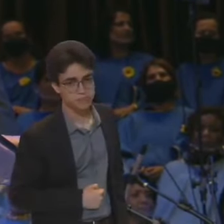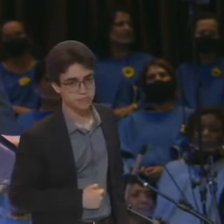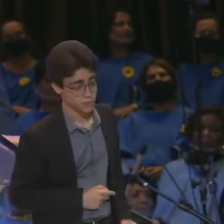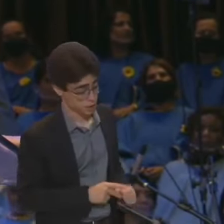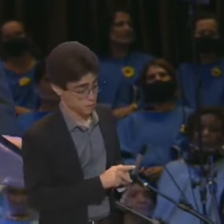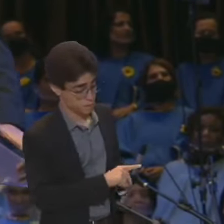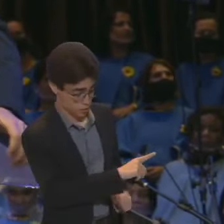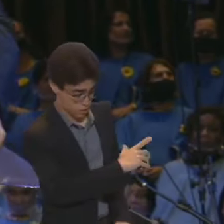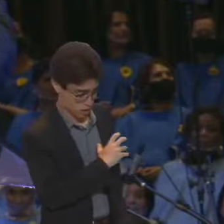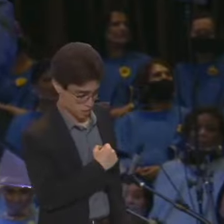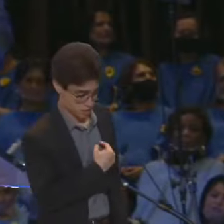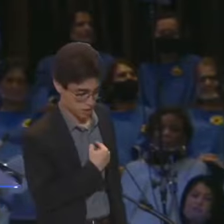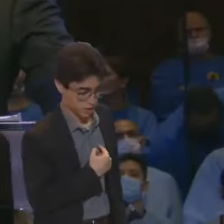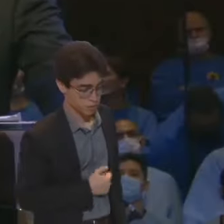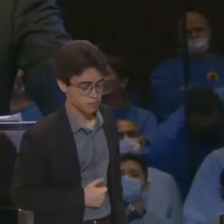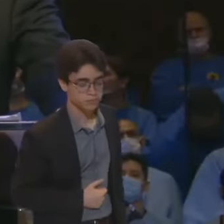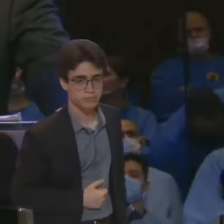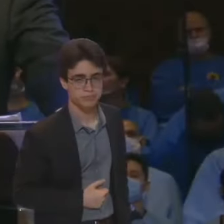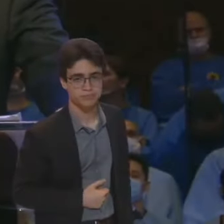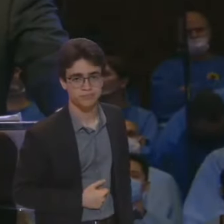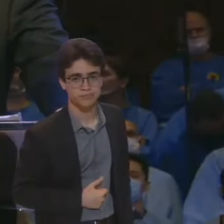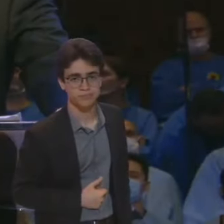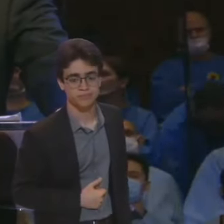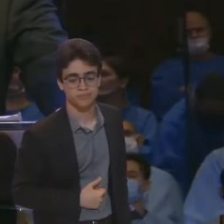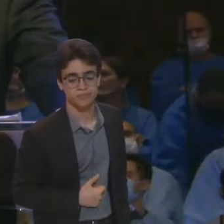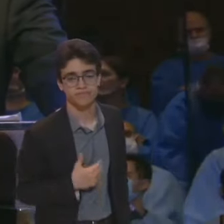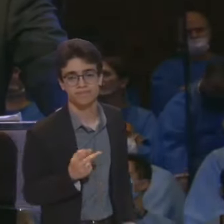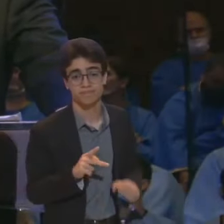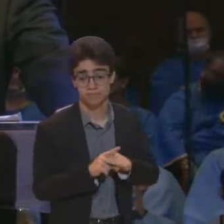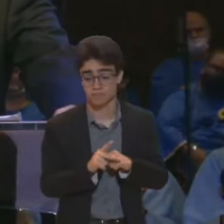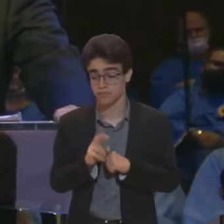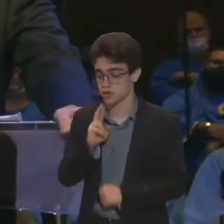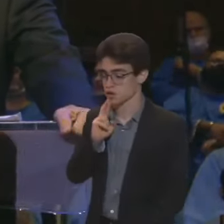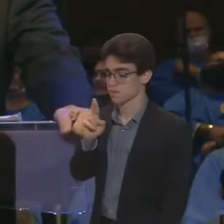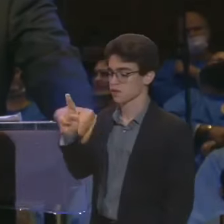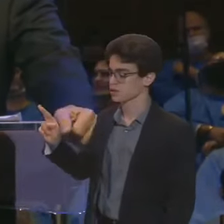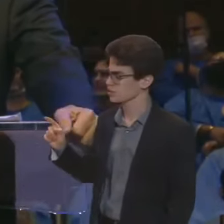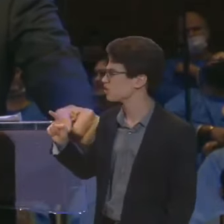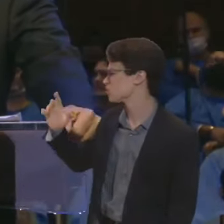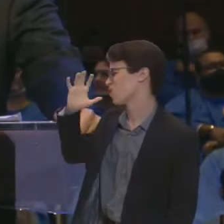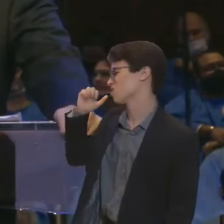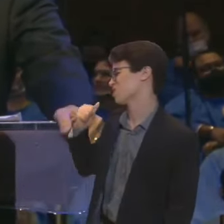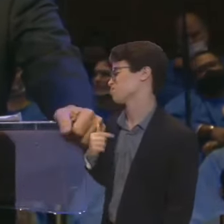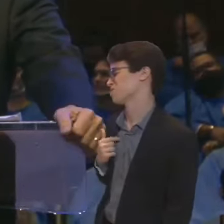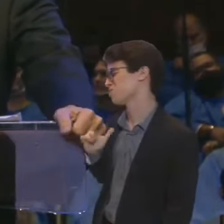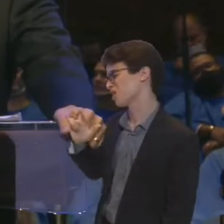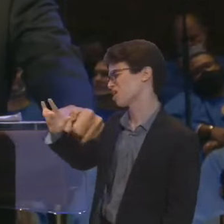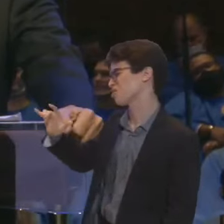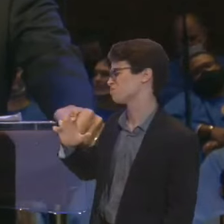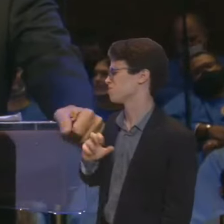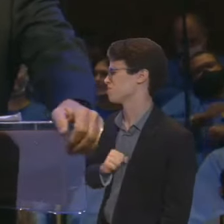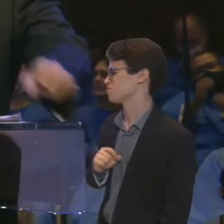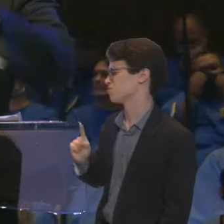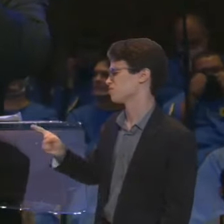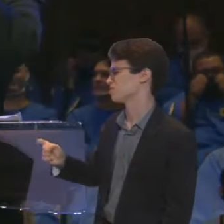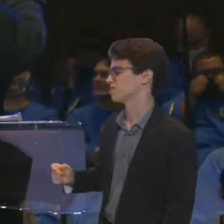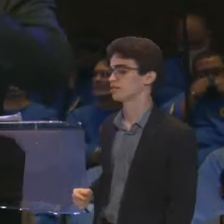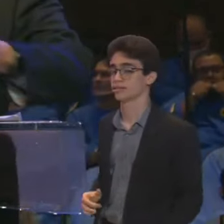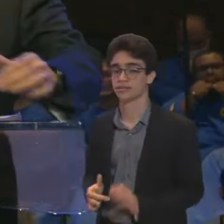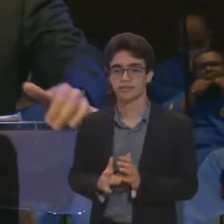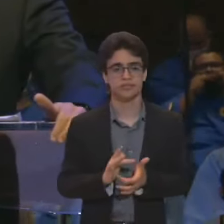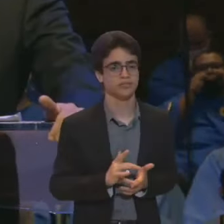Pedro, tu me amas? E Pedro responde: tu sabes que eu te amo. Jesus